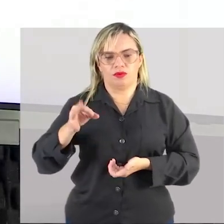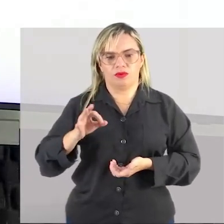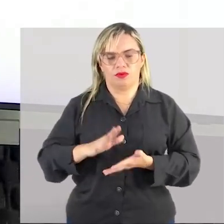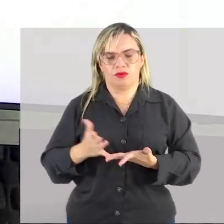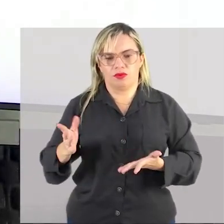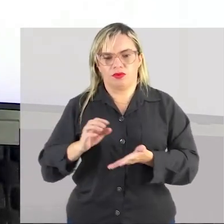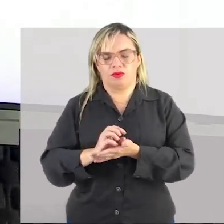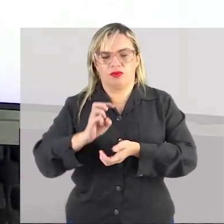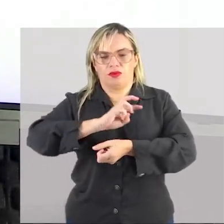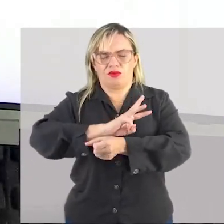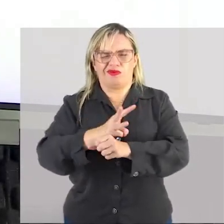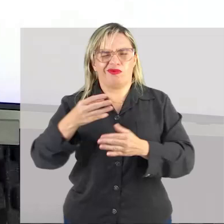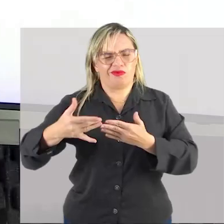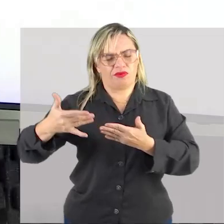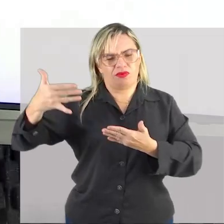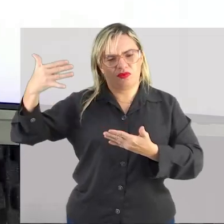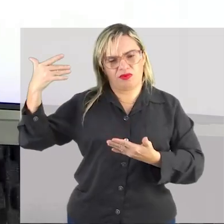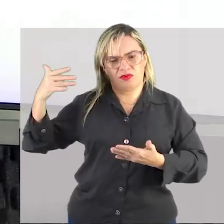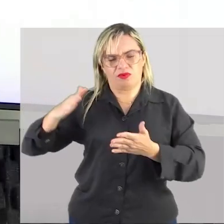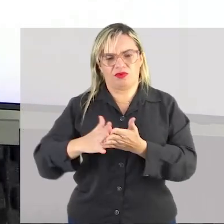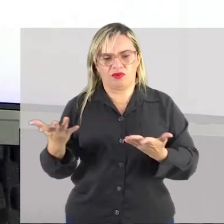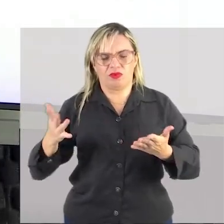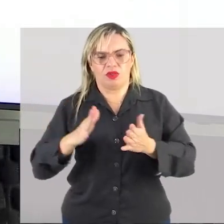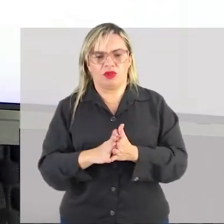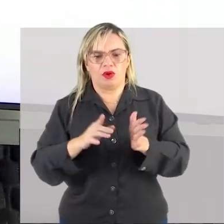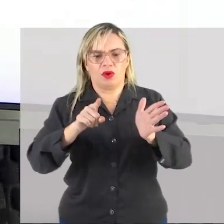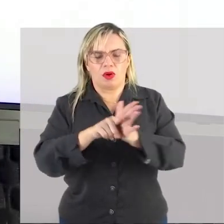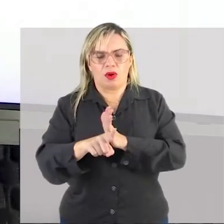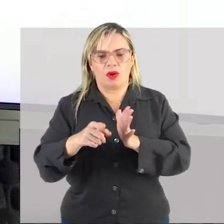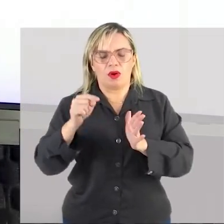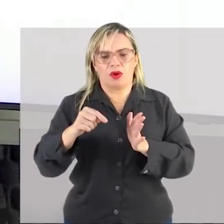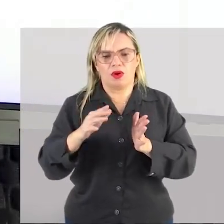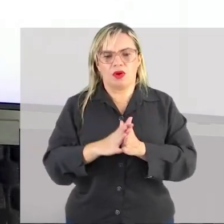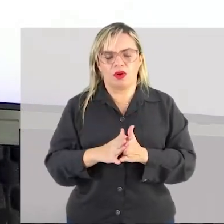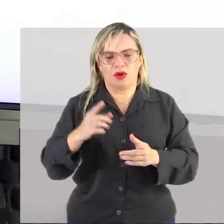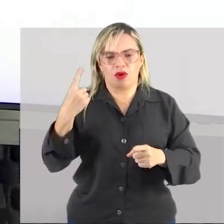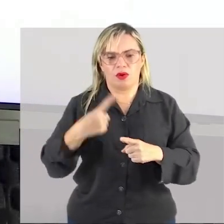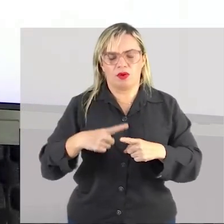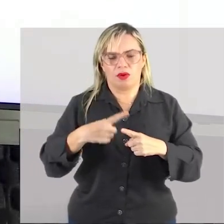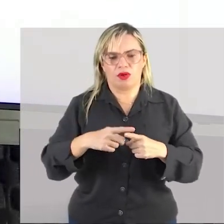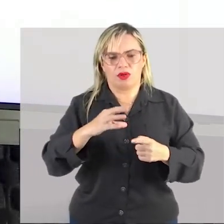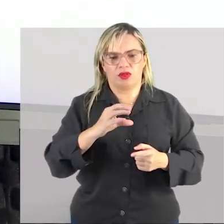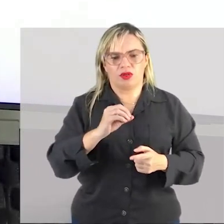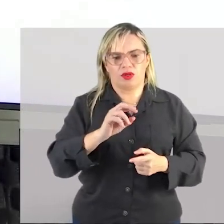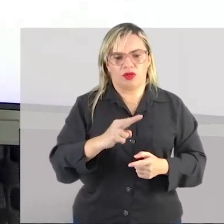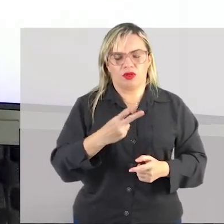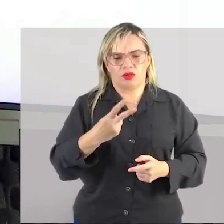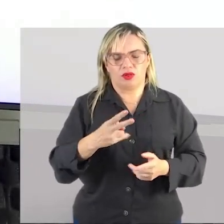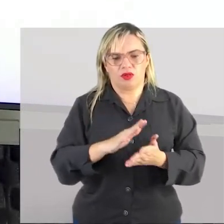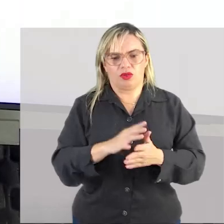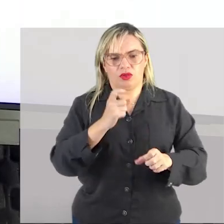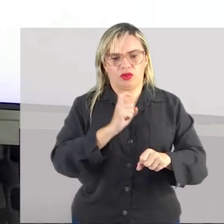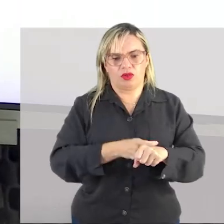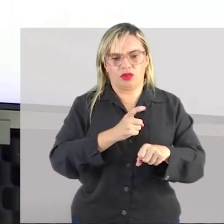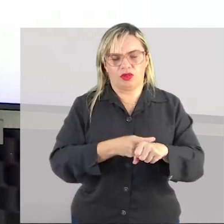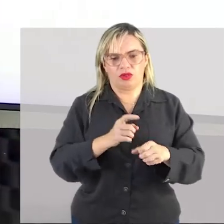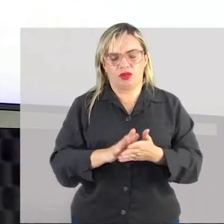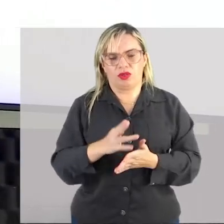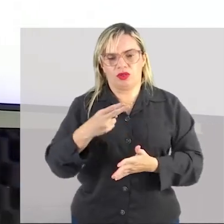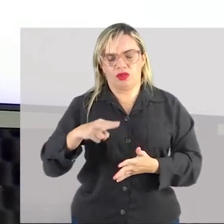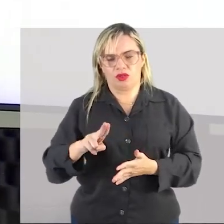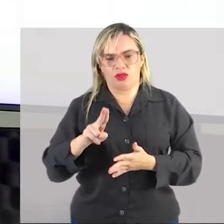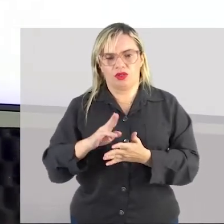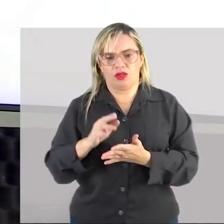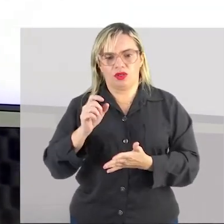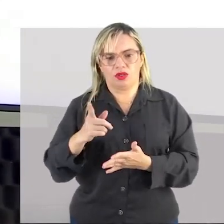Um dia desse na UEMA, um tempo atrás na UEMA, numa discursiva, perguntava assim: por que que o CO2 sólido é chamado de gelo seco?